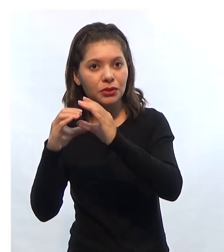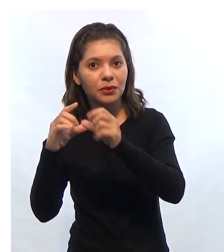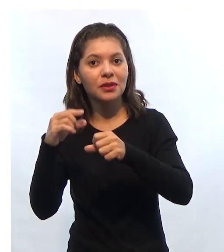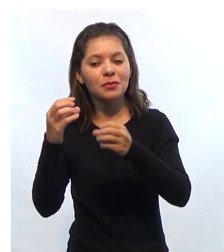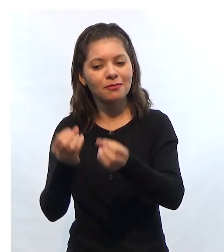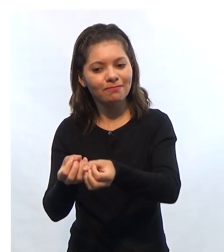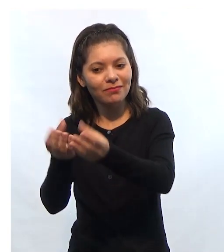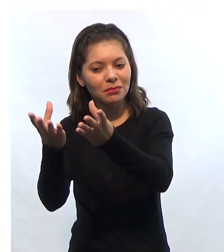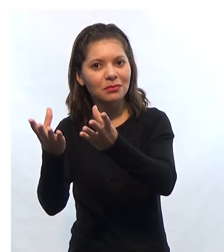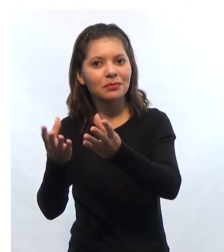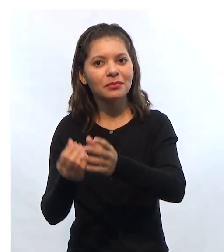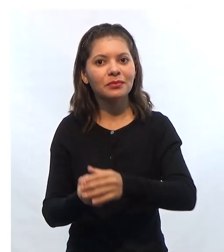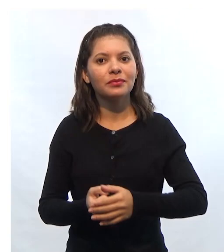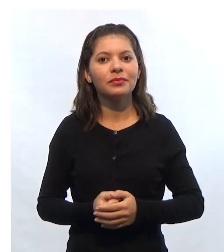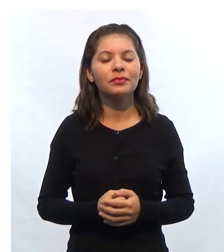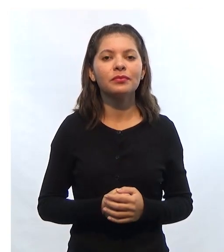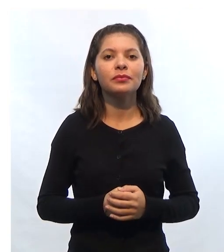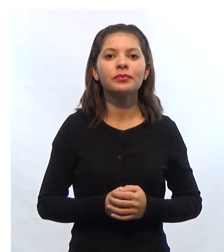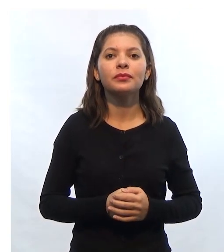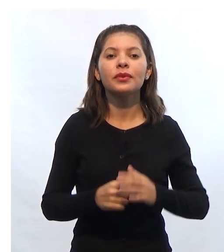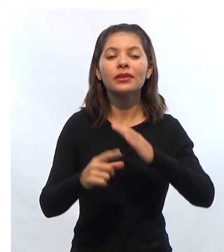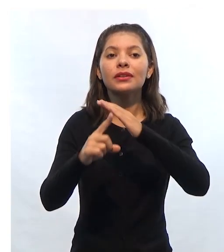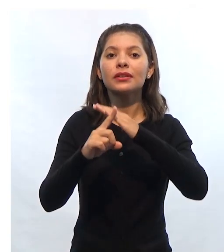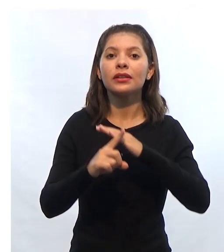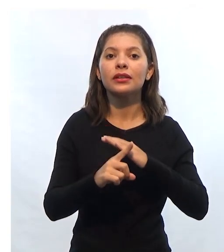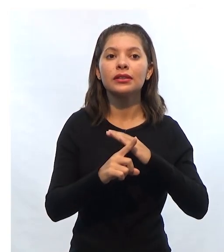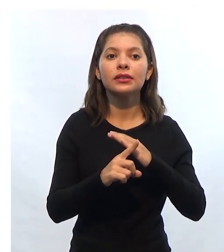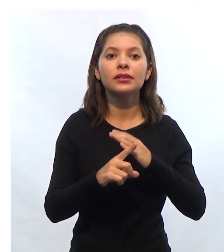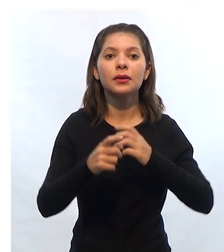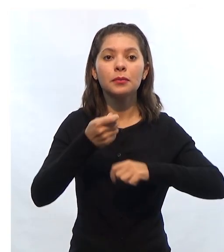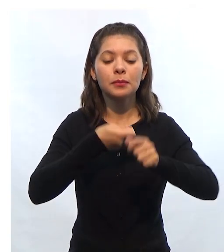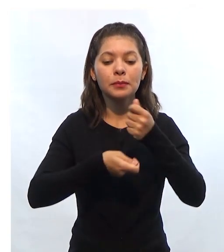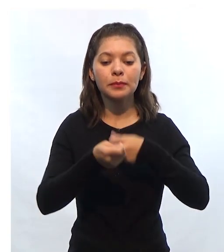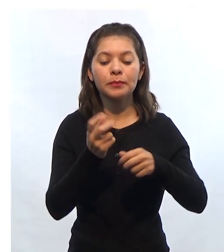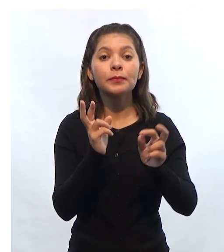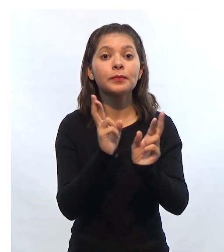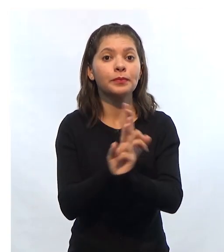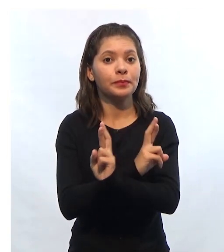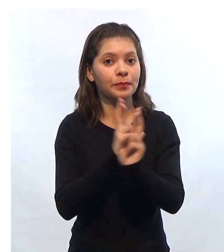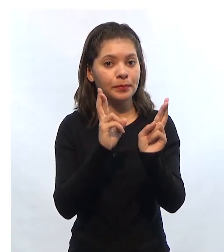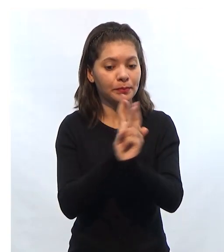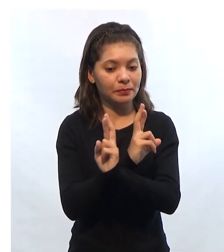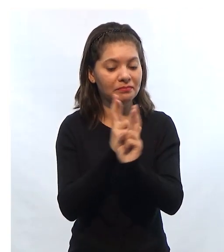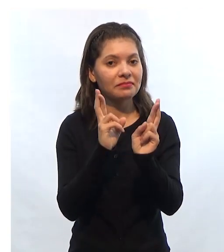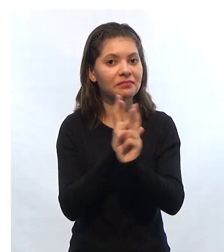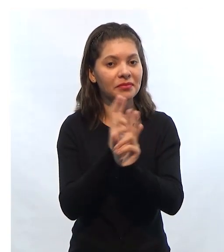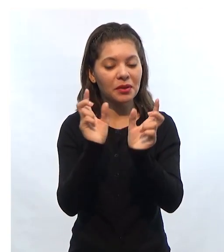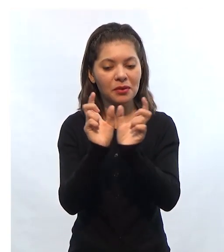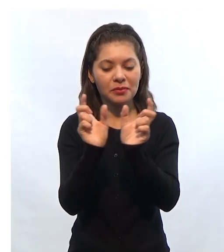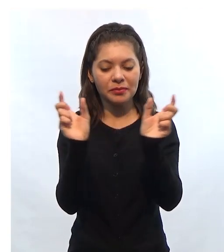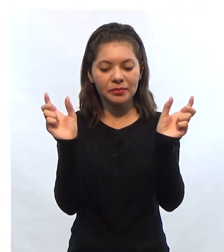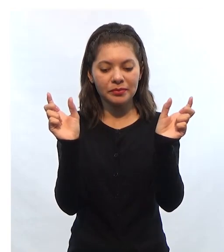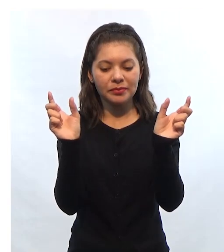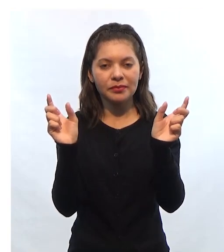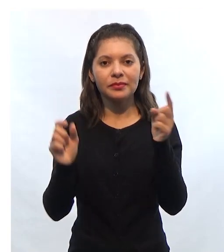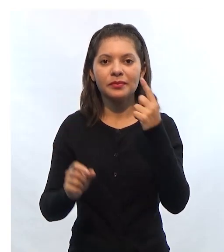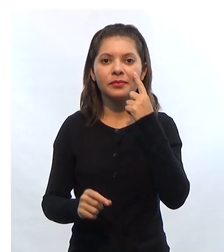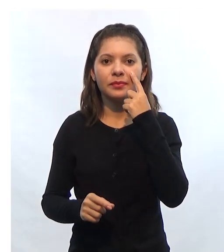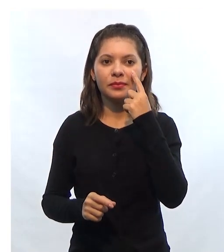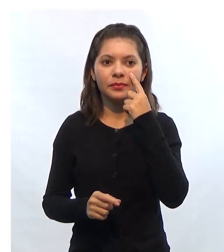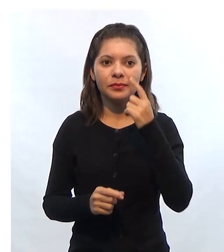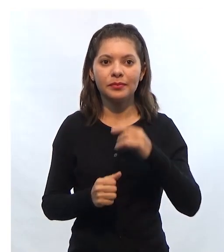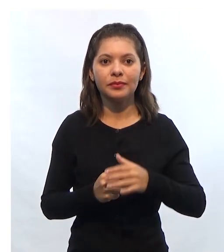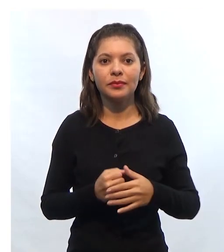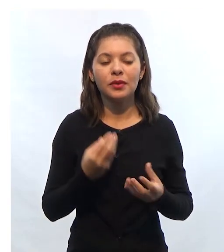eu entrego isso para os clientes, bem como a administração do relacionamento com eles,